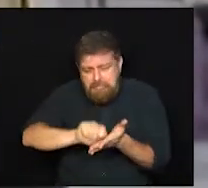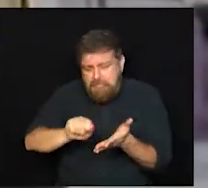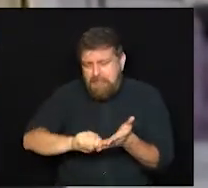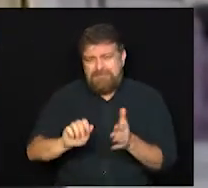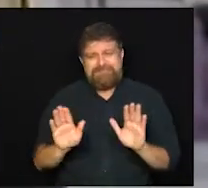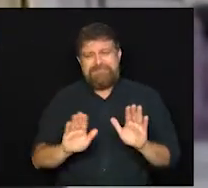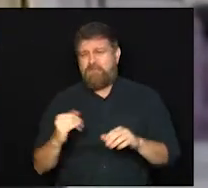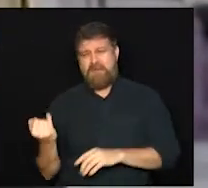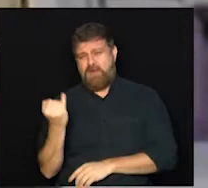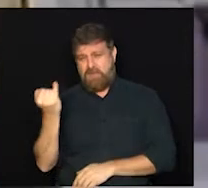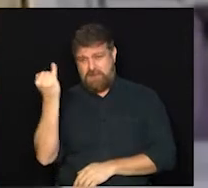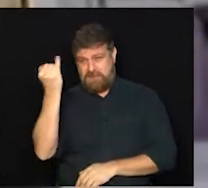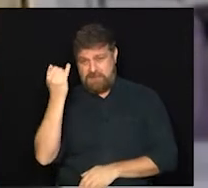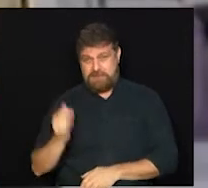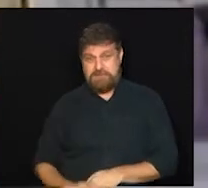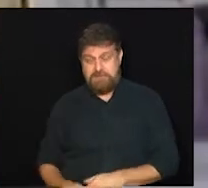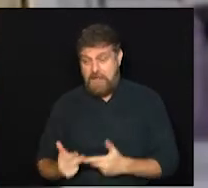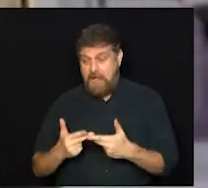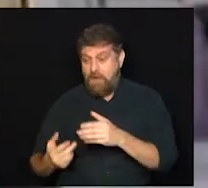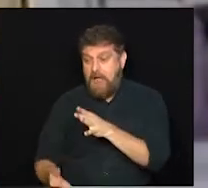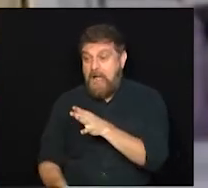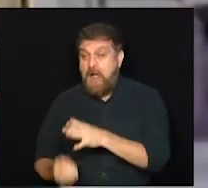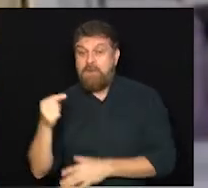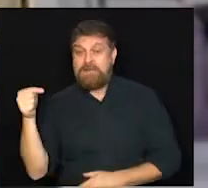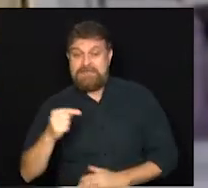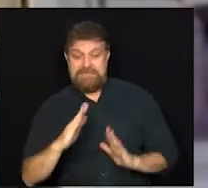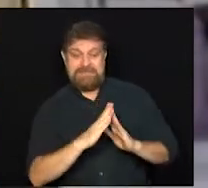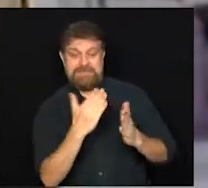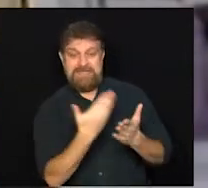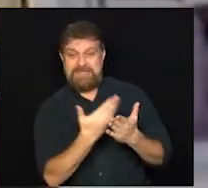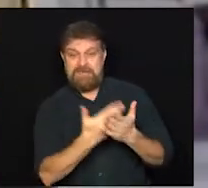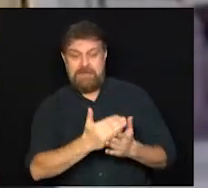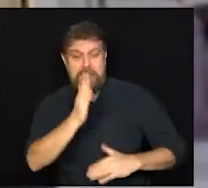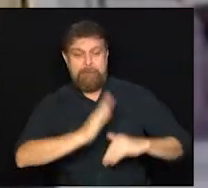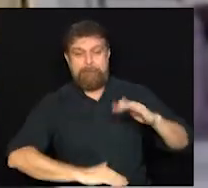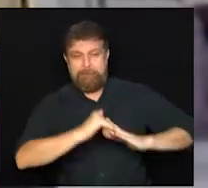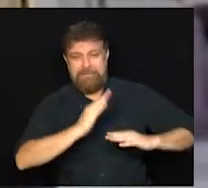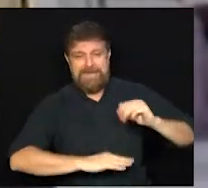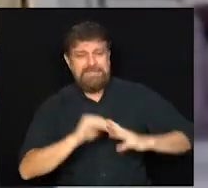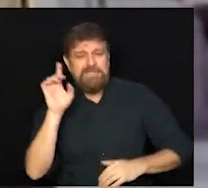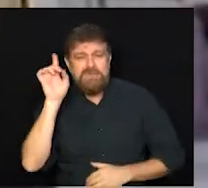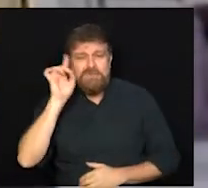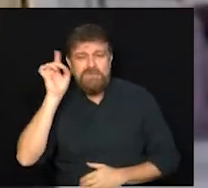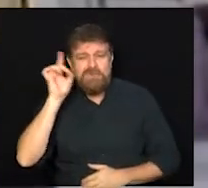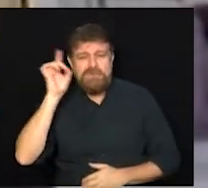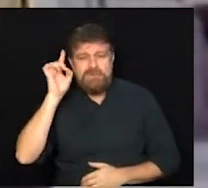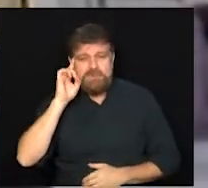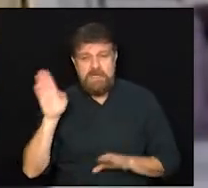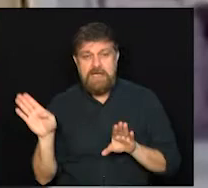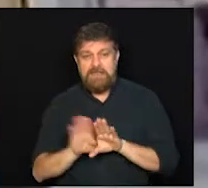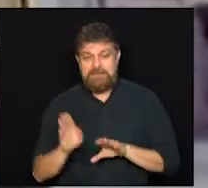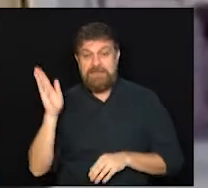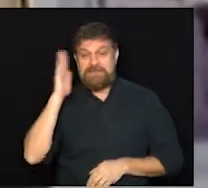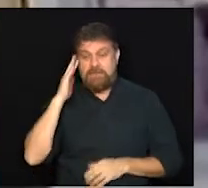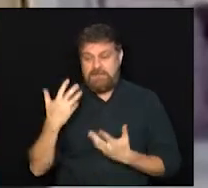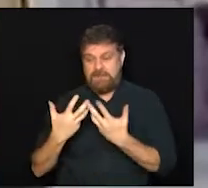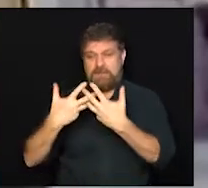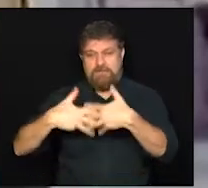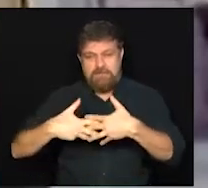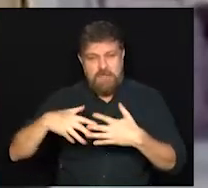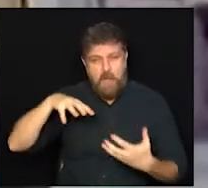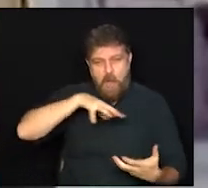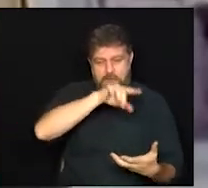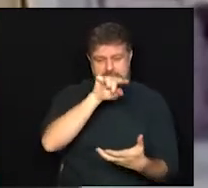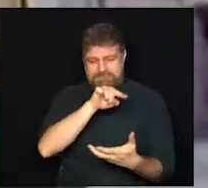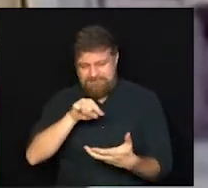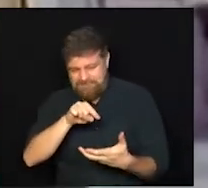as coisas acontecem no dia a dia das escolas. A outra coisa que se sabe que é eficiente, isso o mundo inteiro sabe,